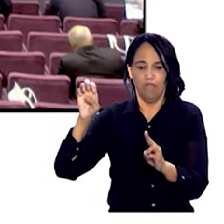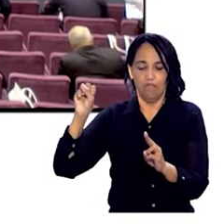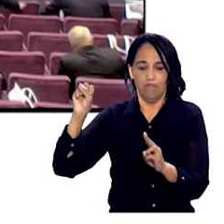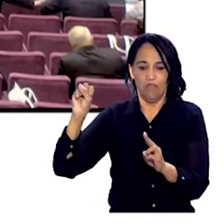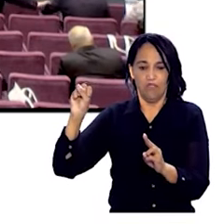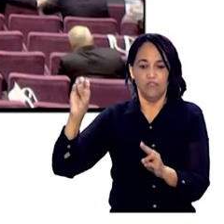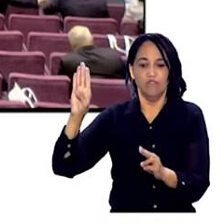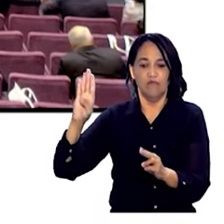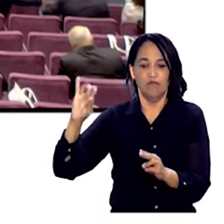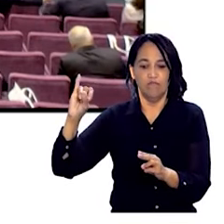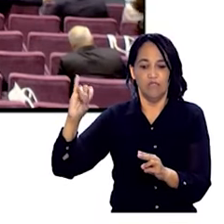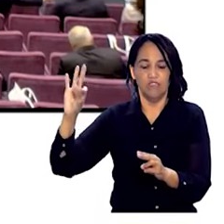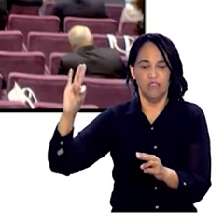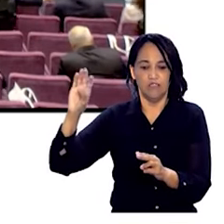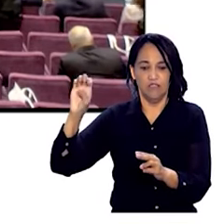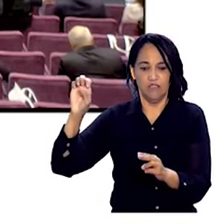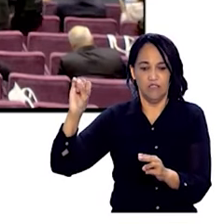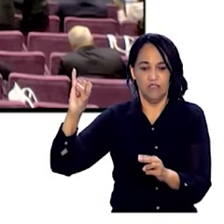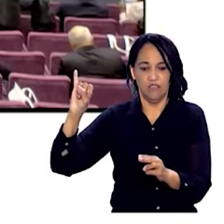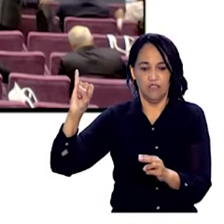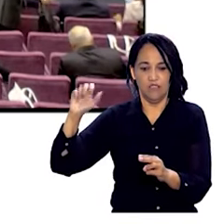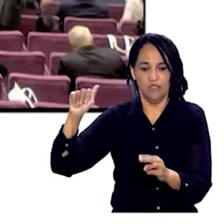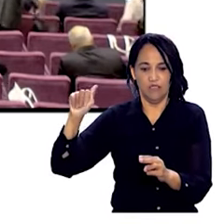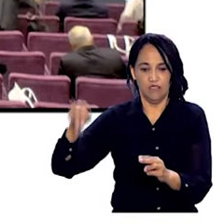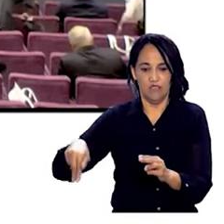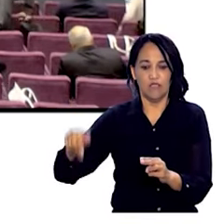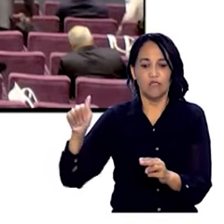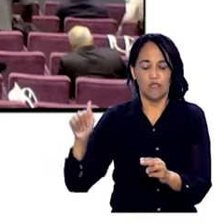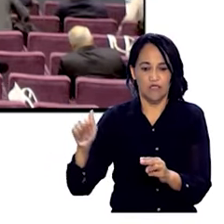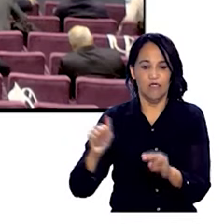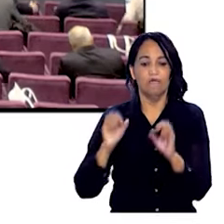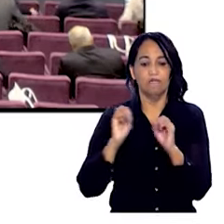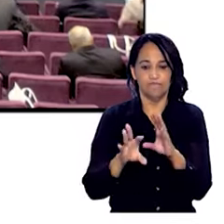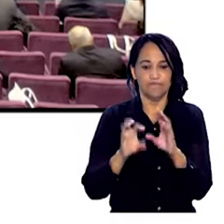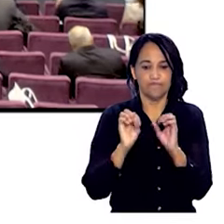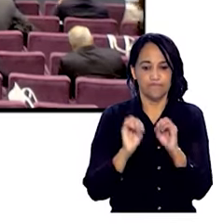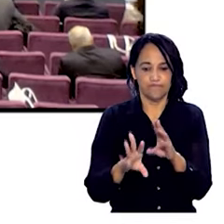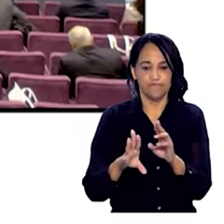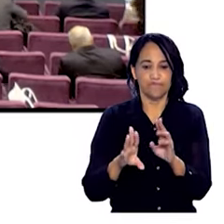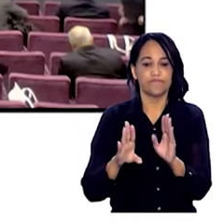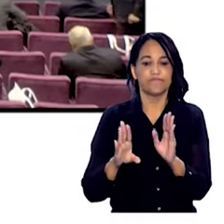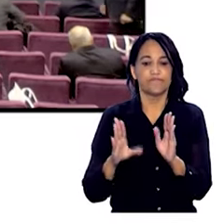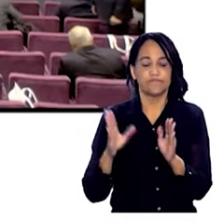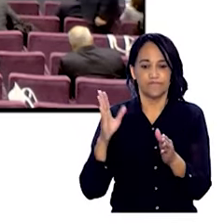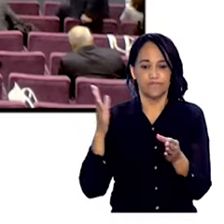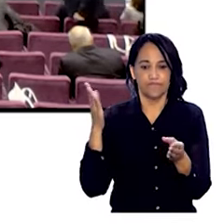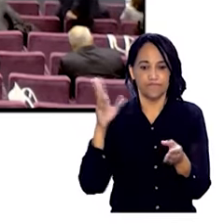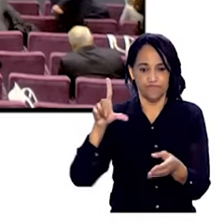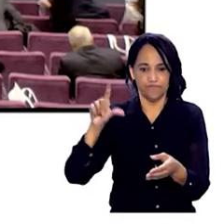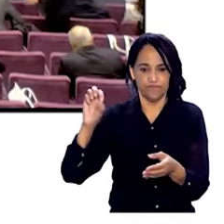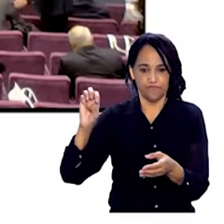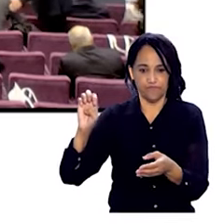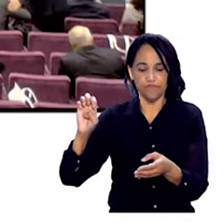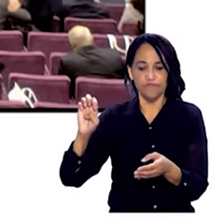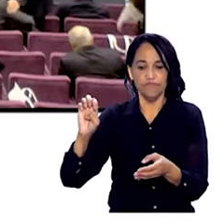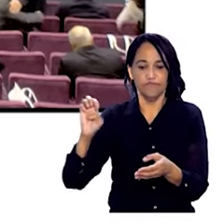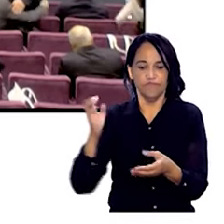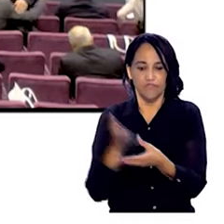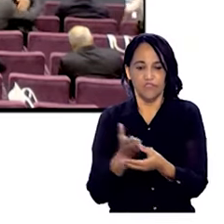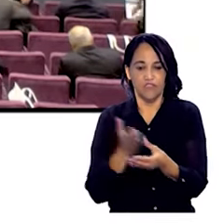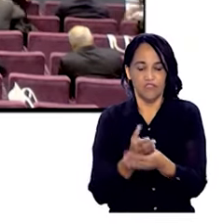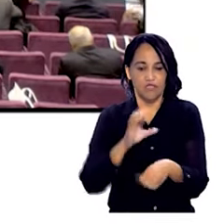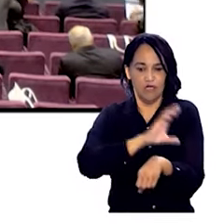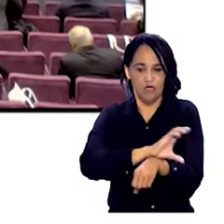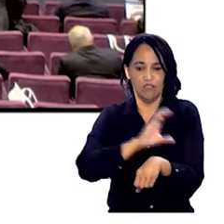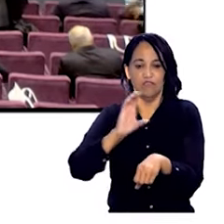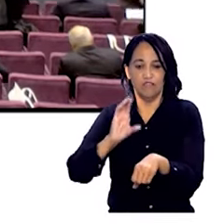Brasileiro de ensino desenvolvimento e pesquisa do núcleo de Direito Processual Civil comparado e da